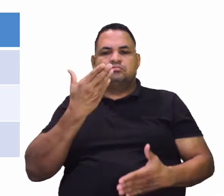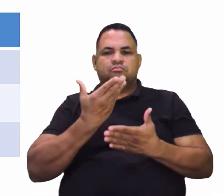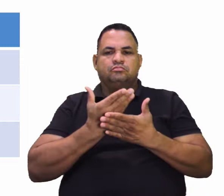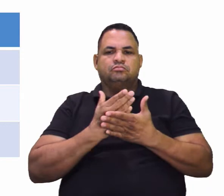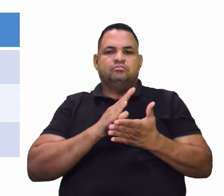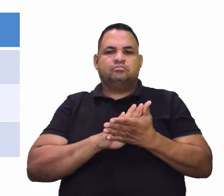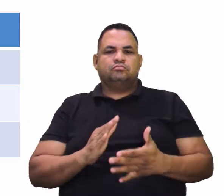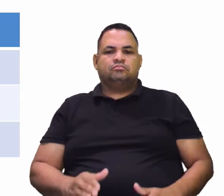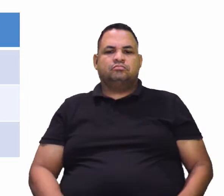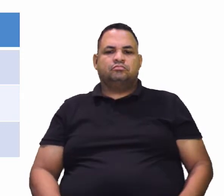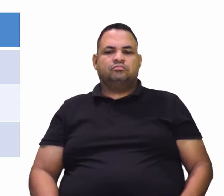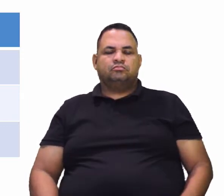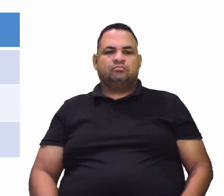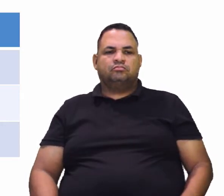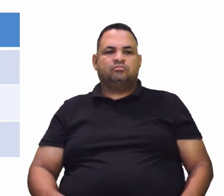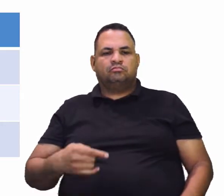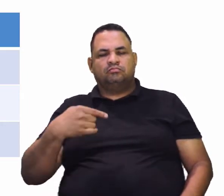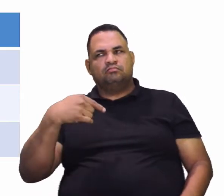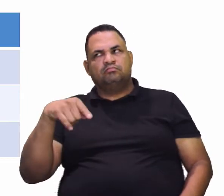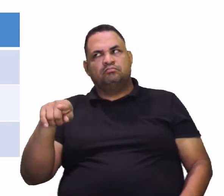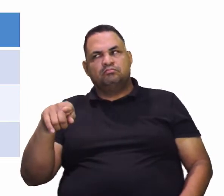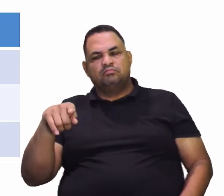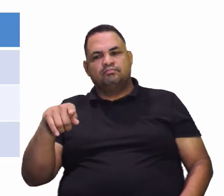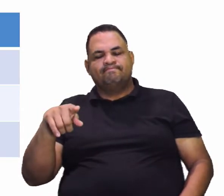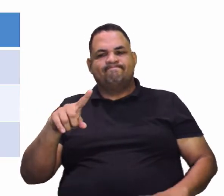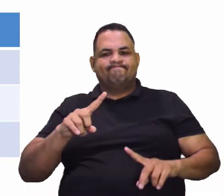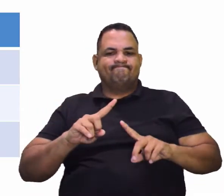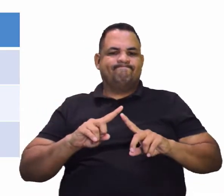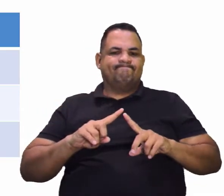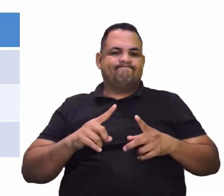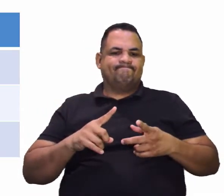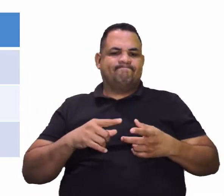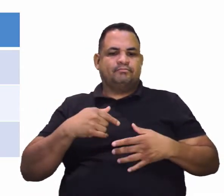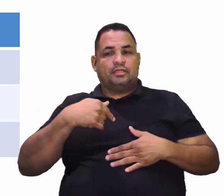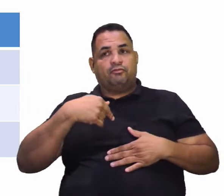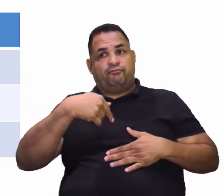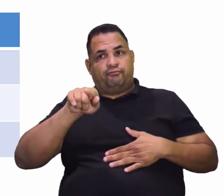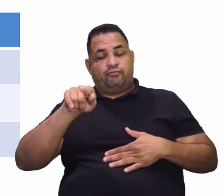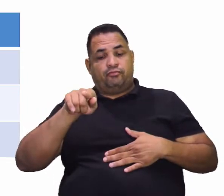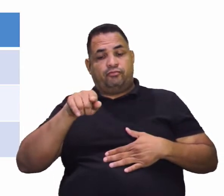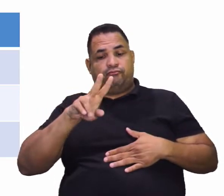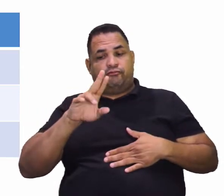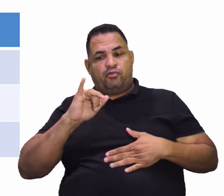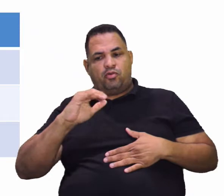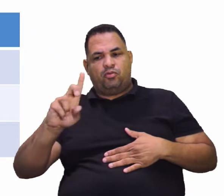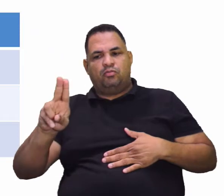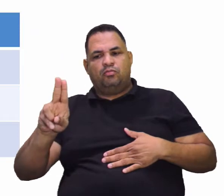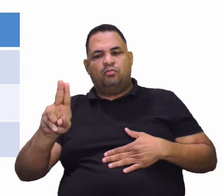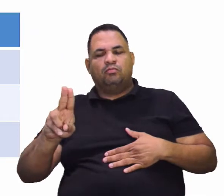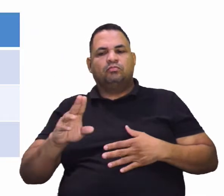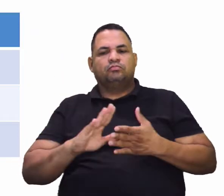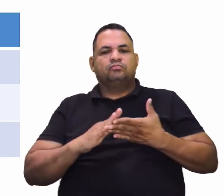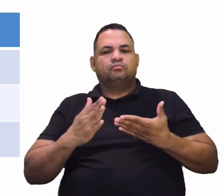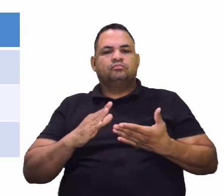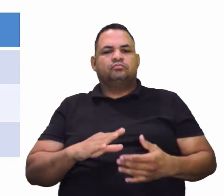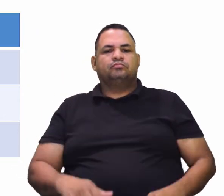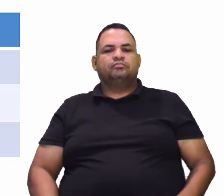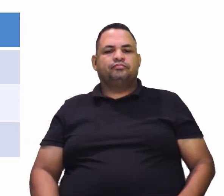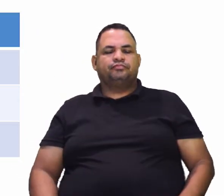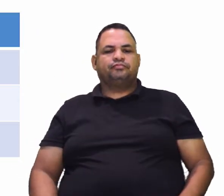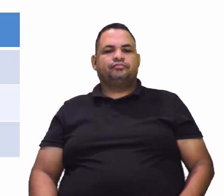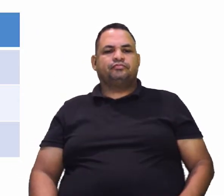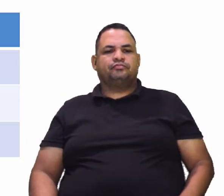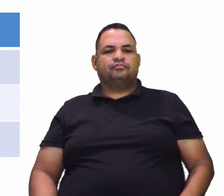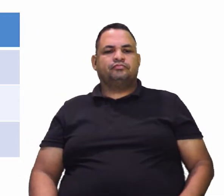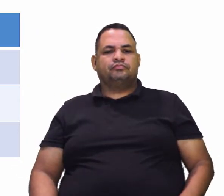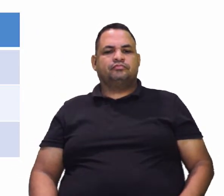tradução. Quando eu falar I'm going to, eu estou indo. Só que aqui eu vou falar eu vou, ele vai. E o going to vai ser